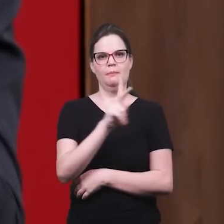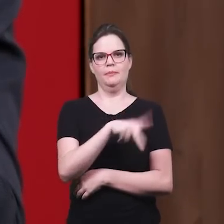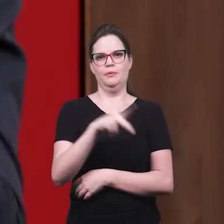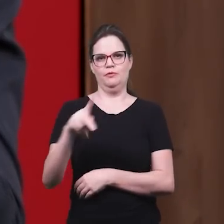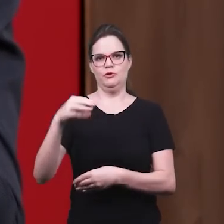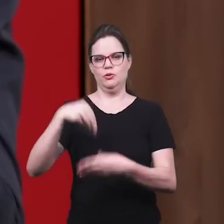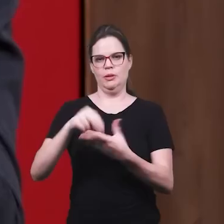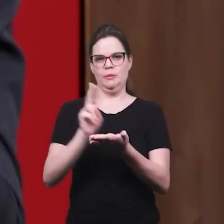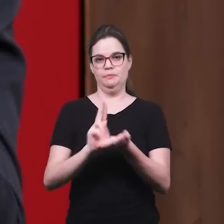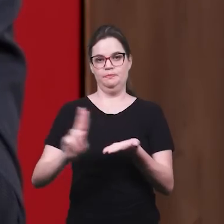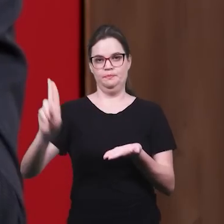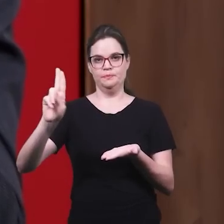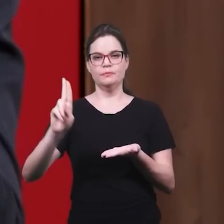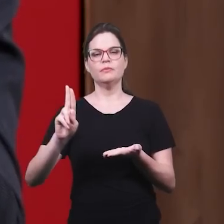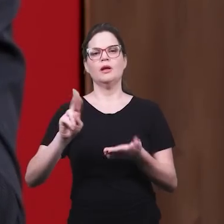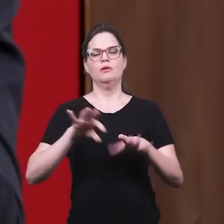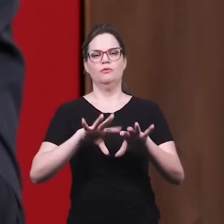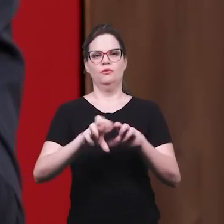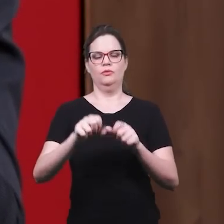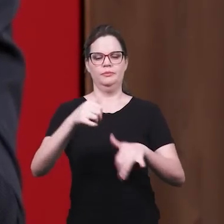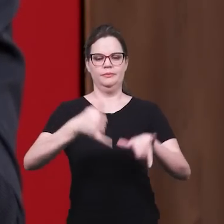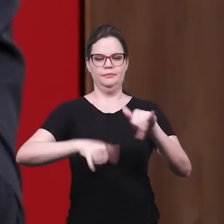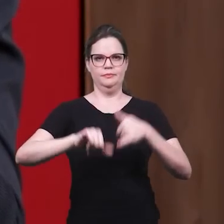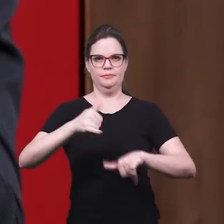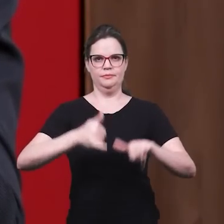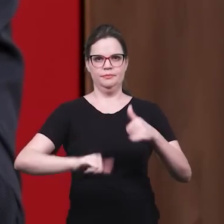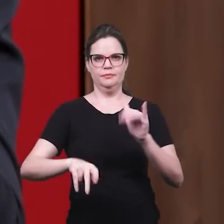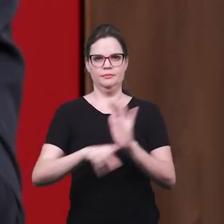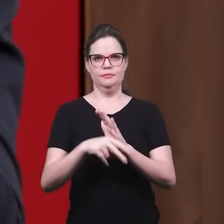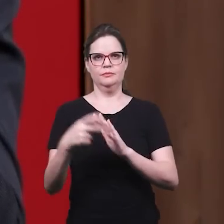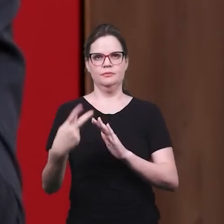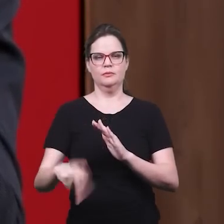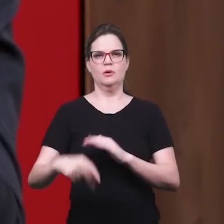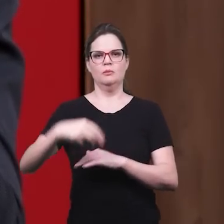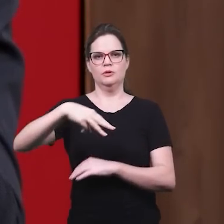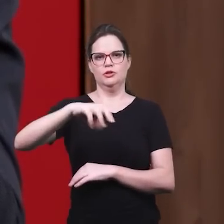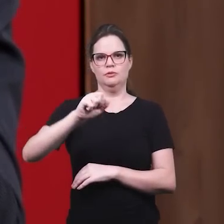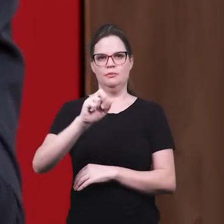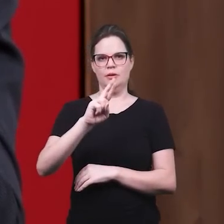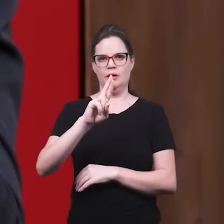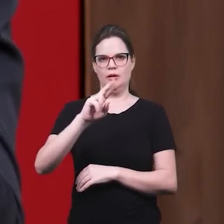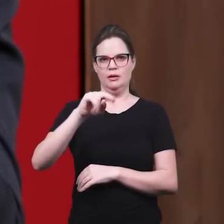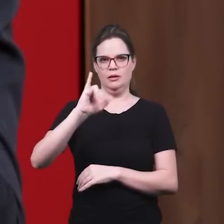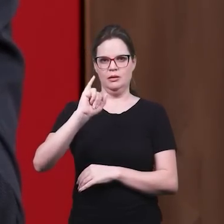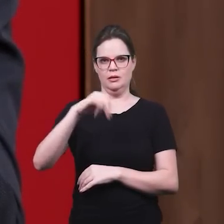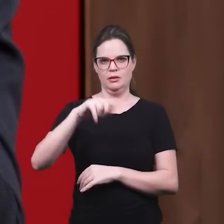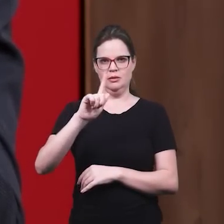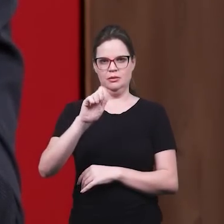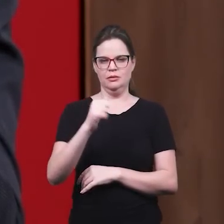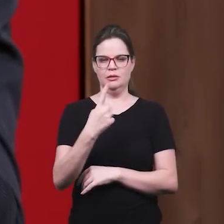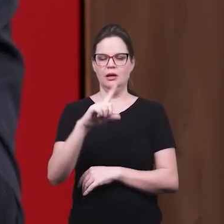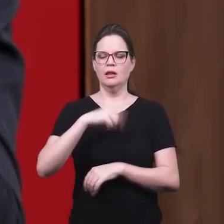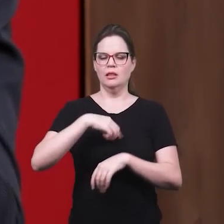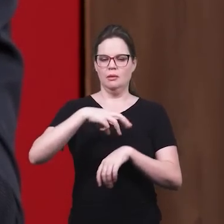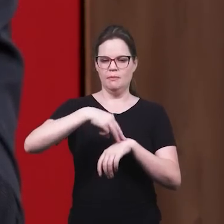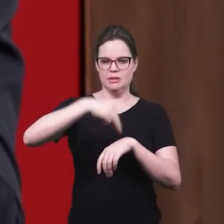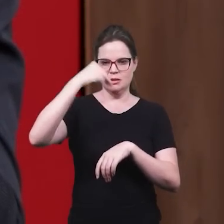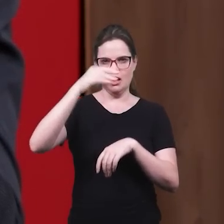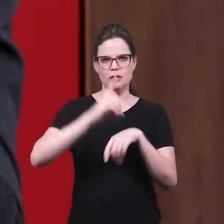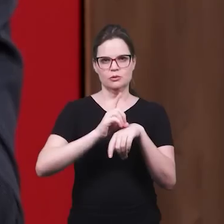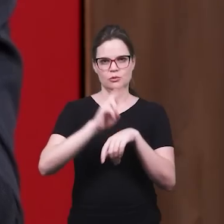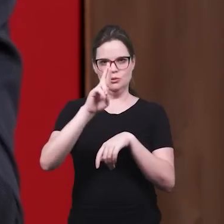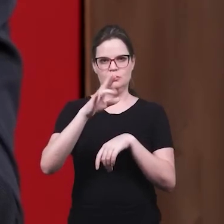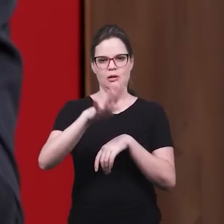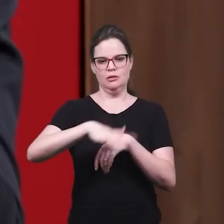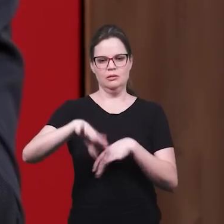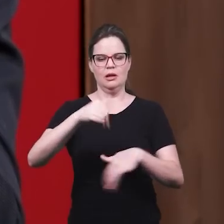universitário, ele é graduado em Química pela Universidade Federal de Maringá, ele tem mestrado e doutorado em Química por